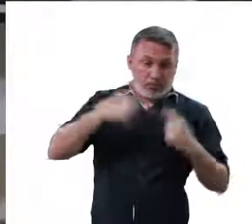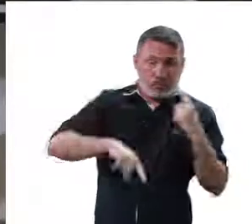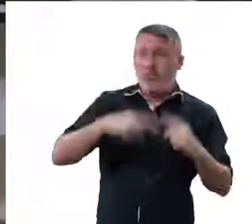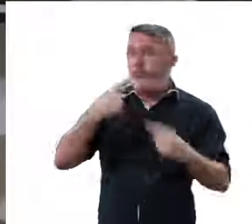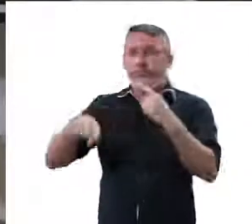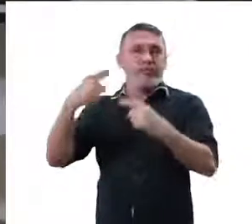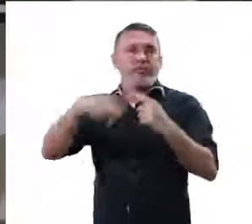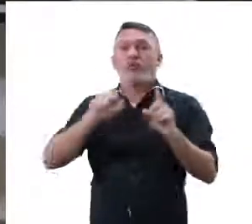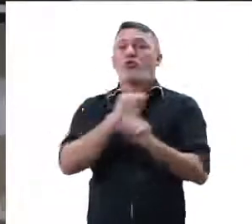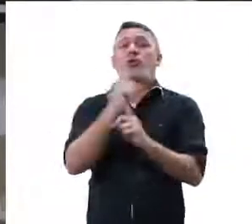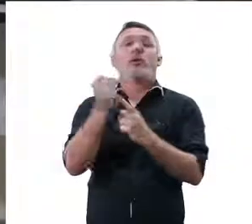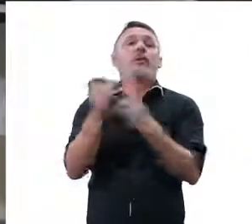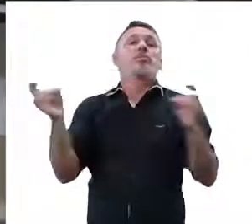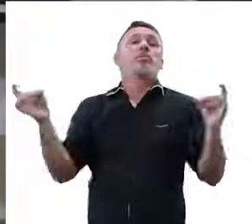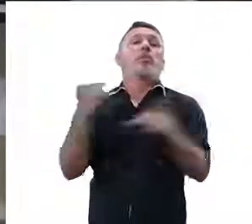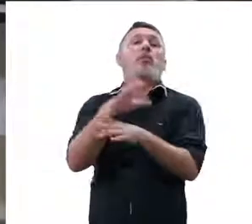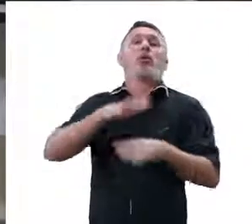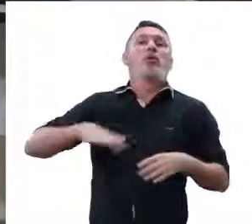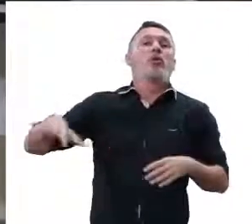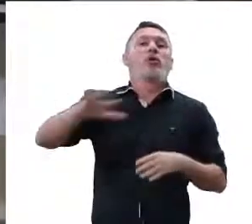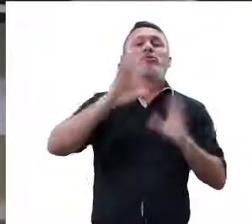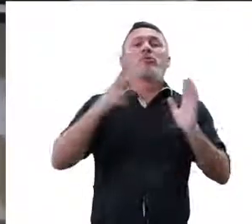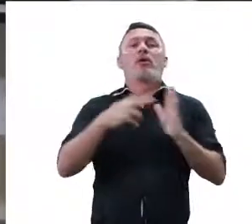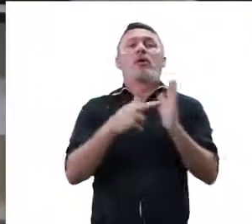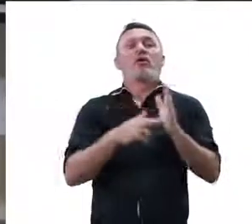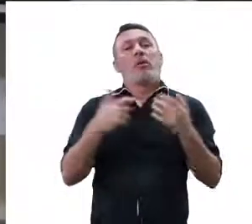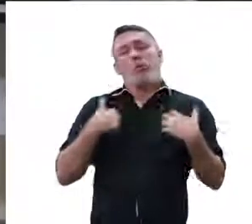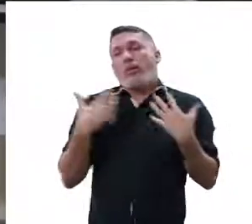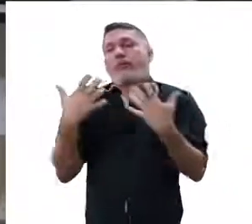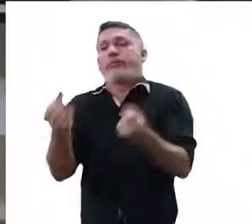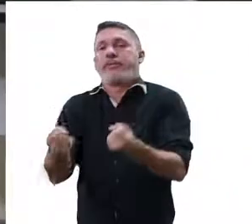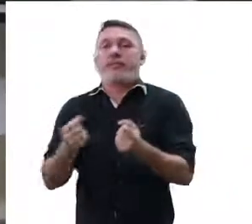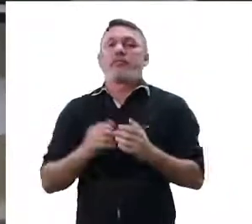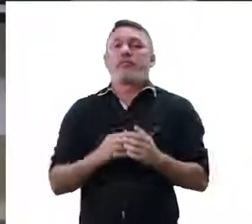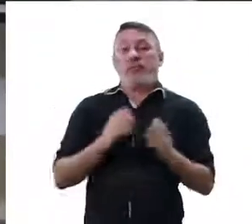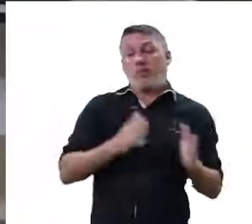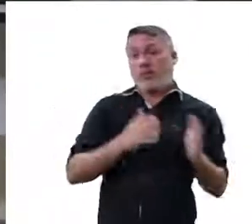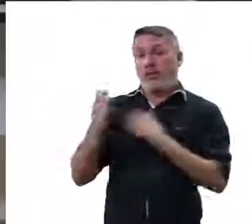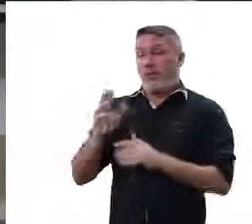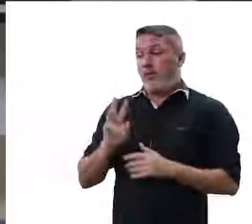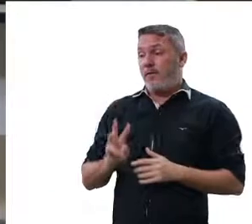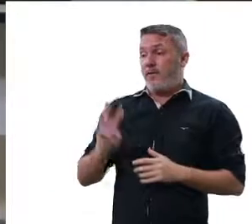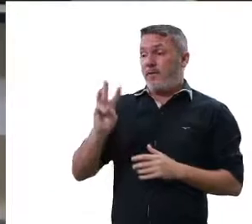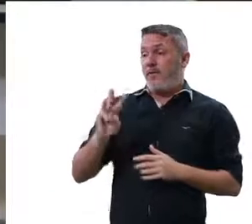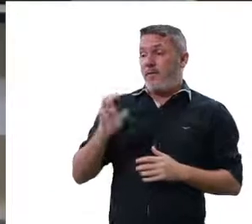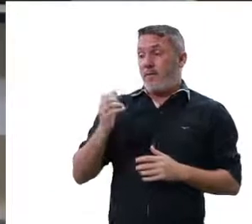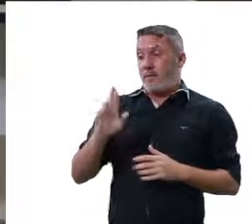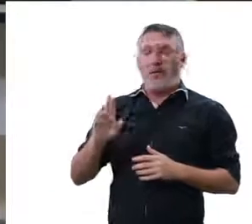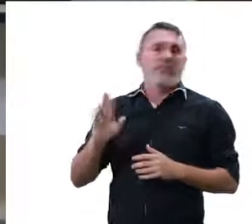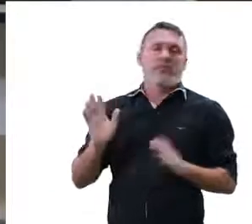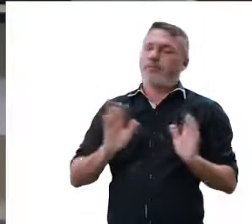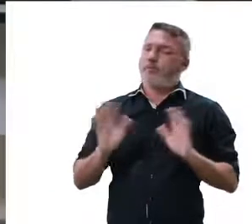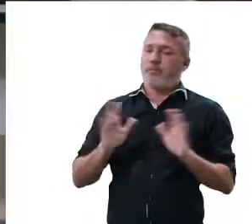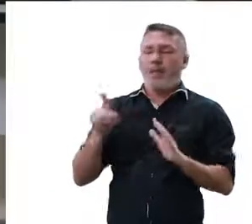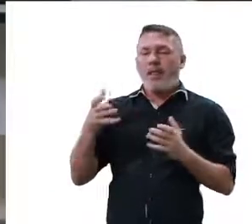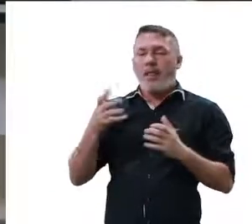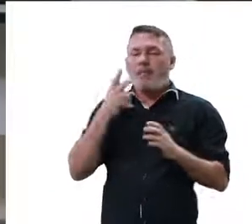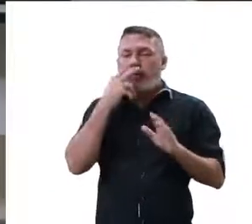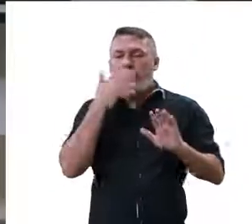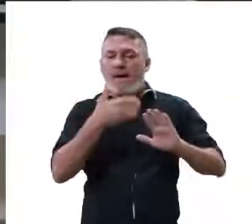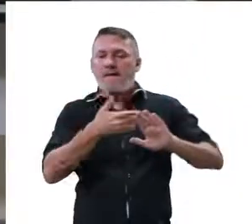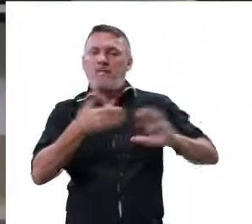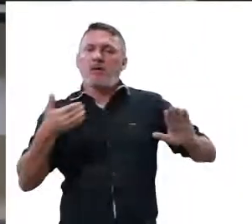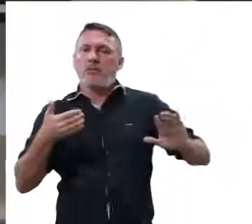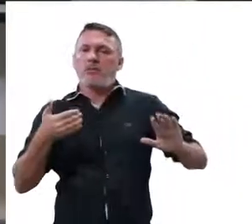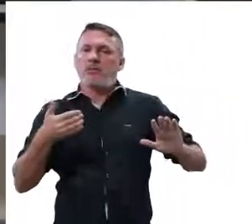de acordo com o que a sociedade determina, ou você está fora dela. Entendeu? Então, assim, o Weber não. O Weber ele não quer, ele quer se distanciar